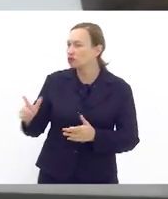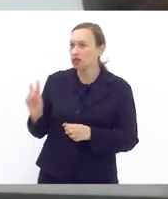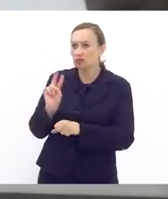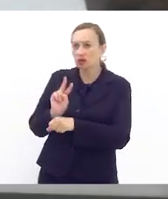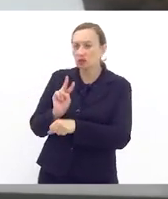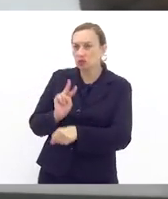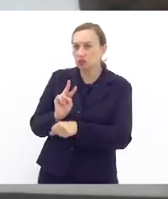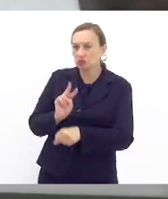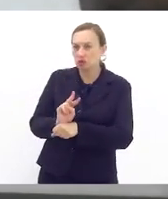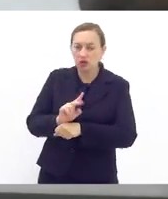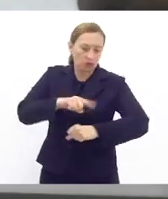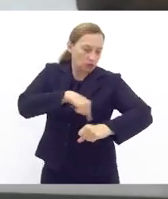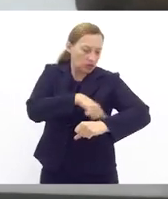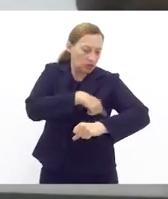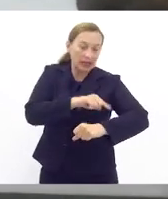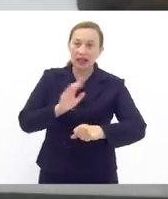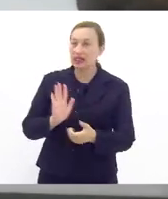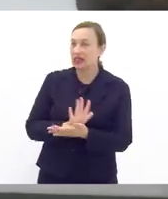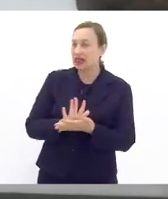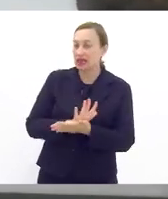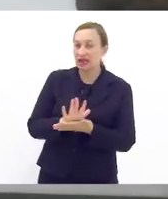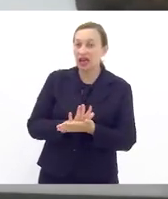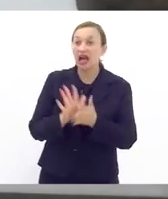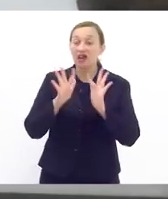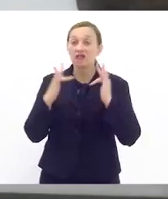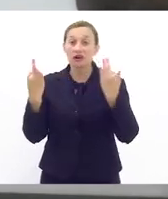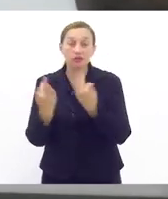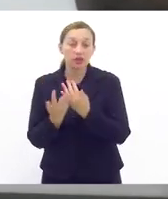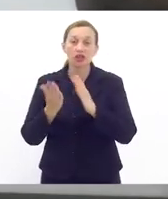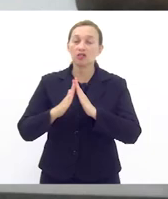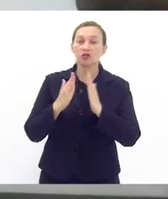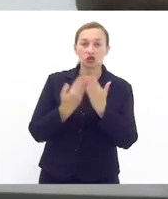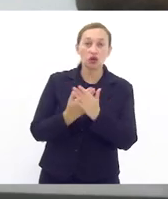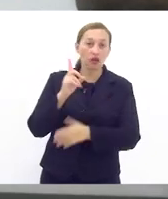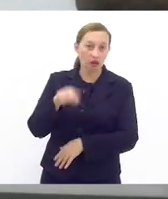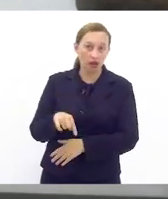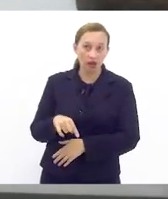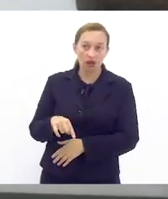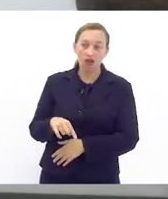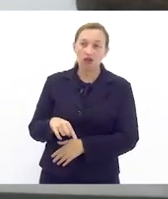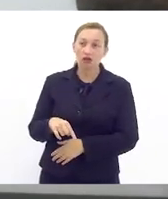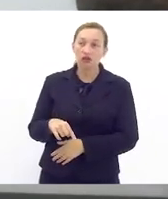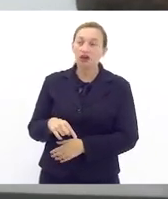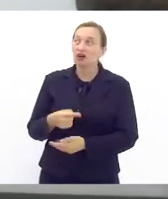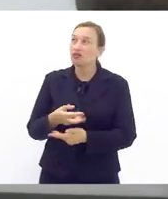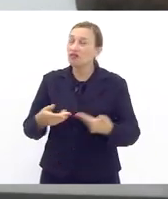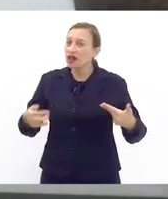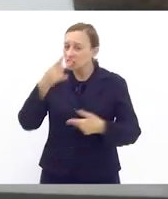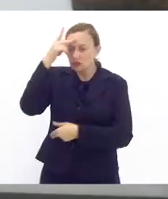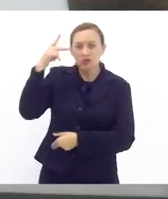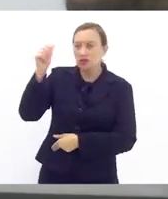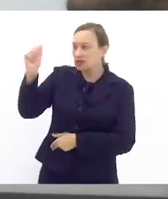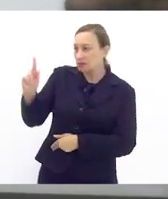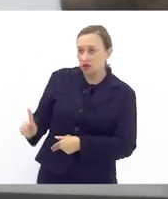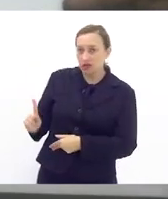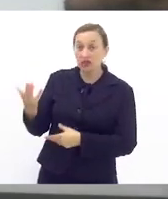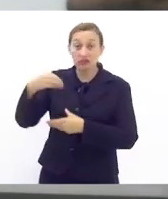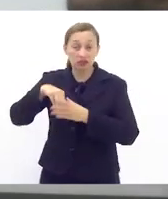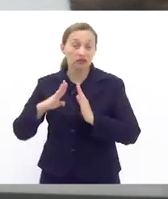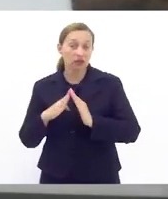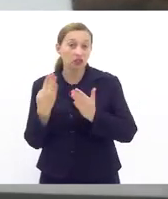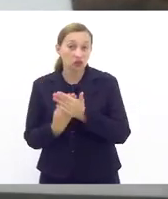para merendeiras a escola é uma família e são eles começam ali a maioria se aposenta ali naquela Unidade Escolar